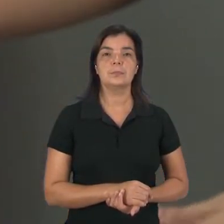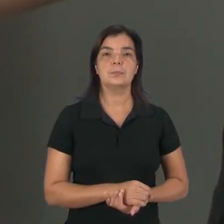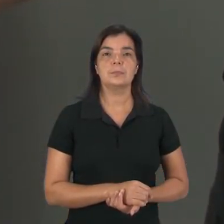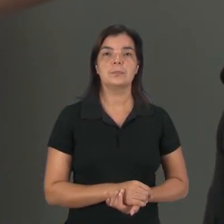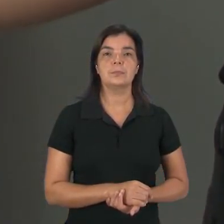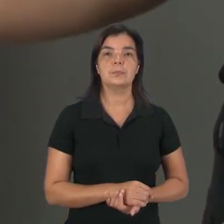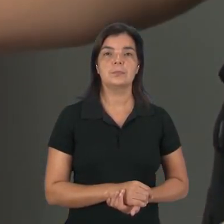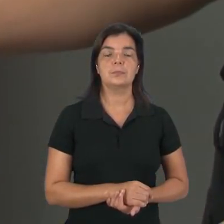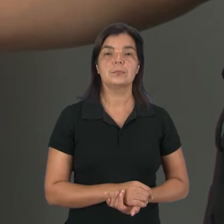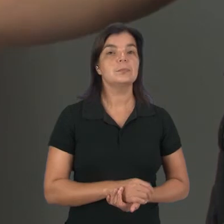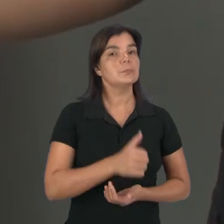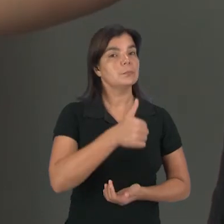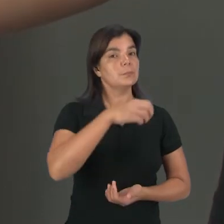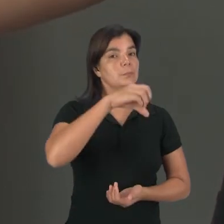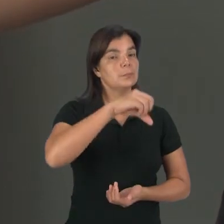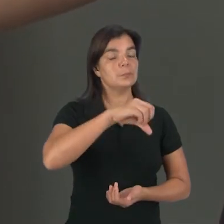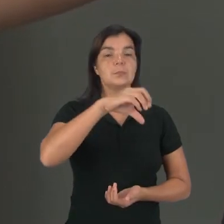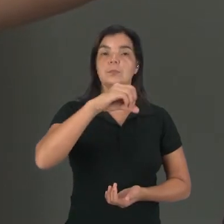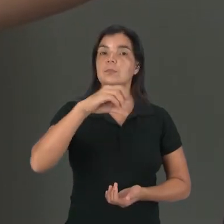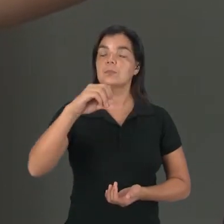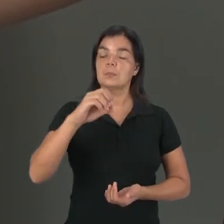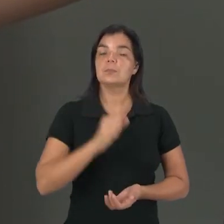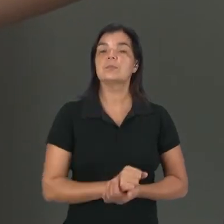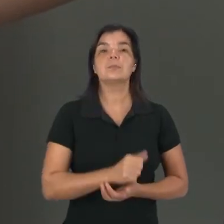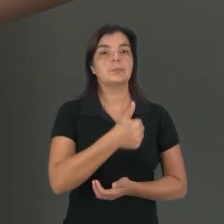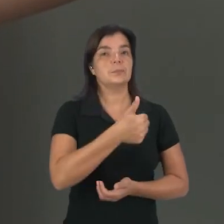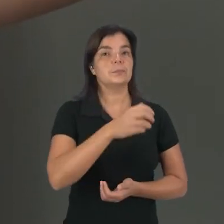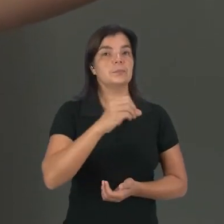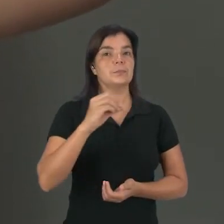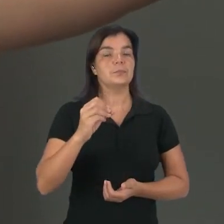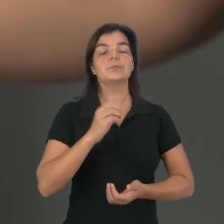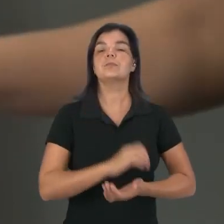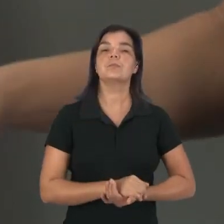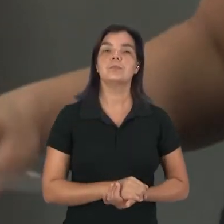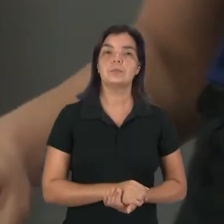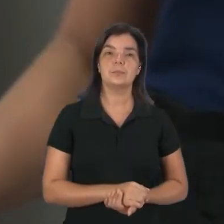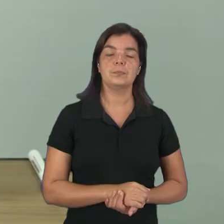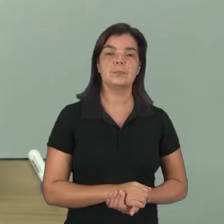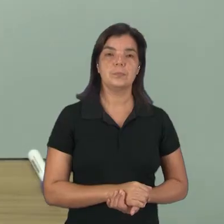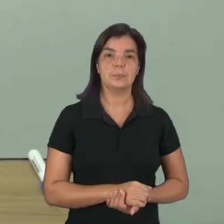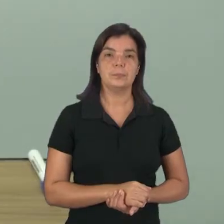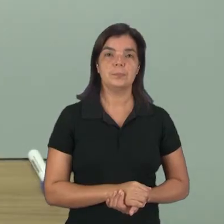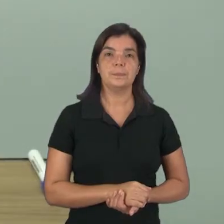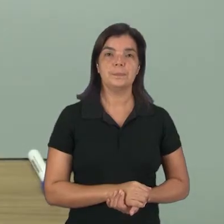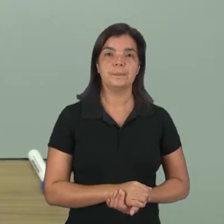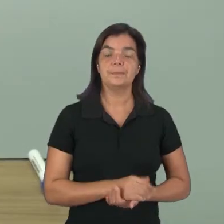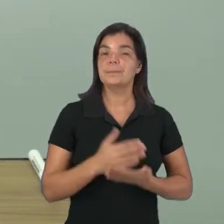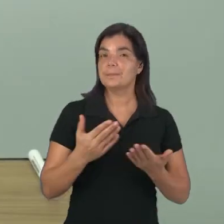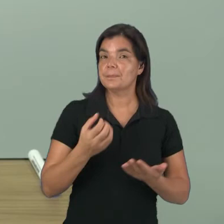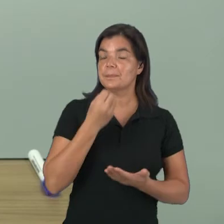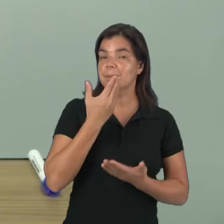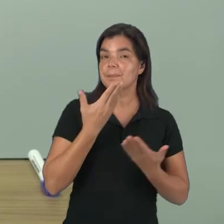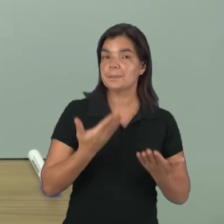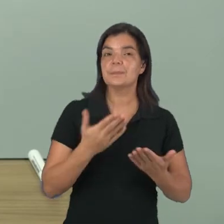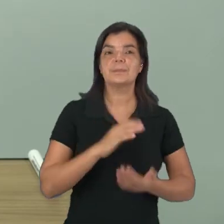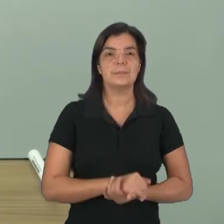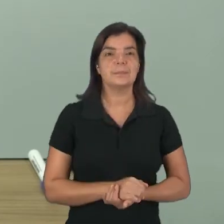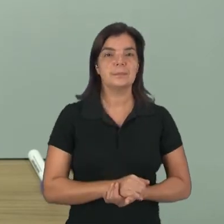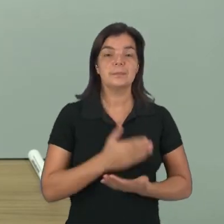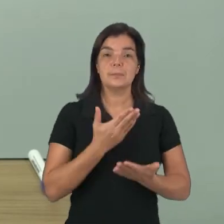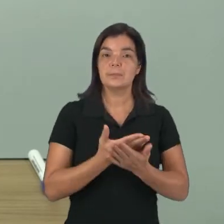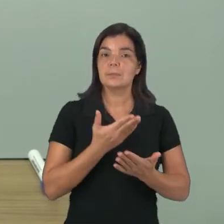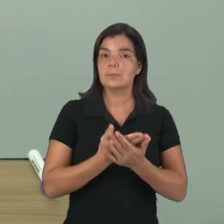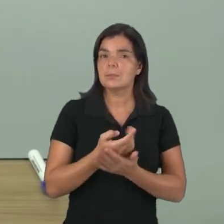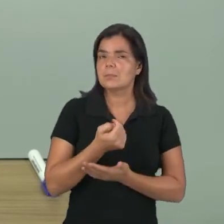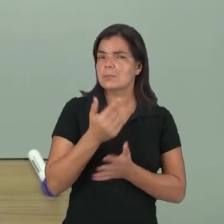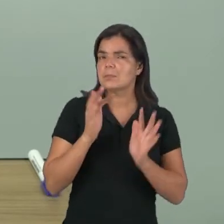E 900, que é representado lá no número composto pelo número 9. Muito bem, crianças, a nossa aula